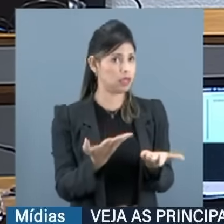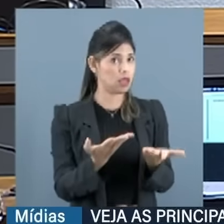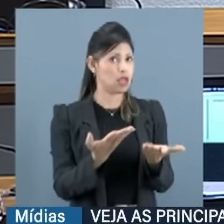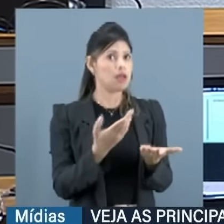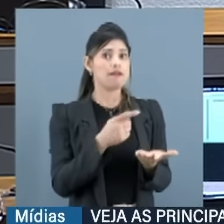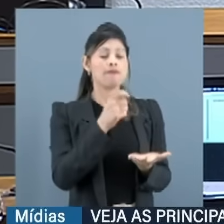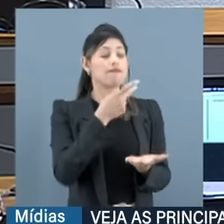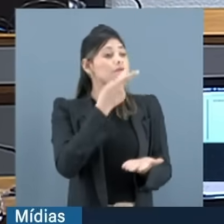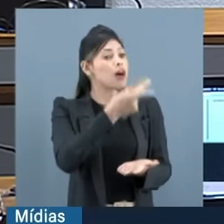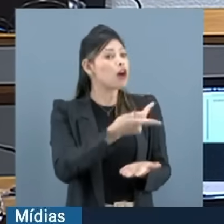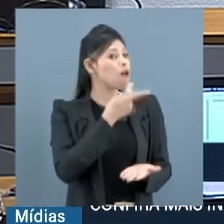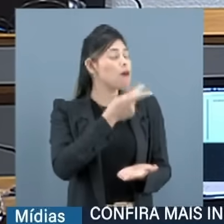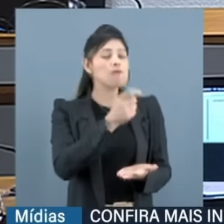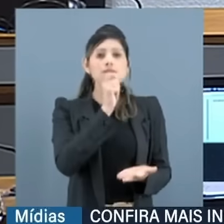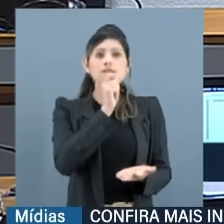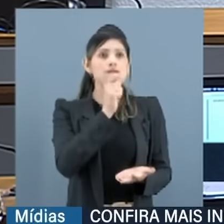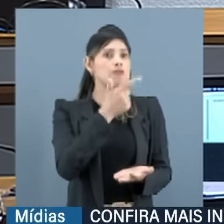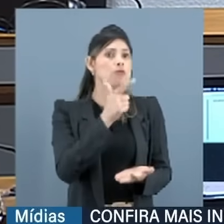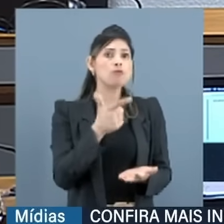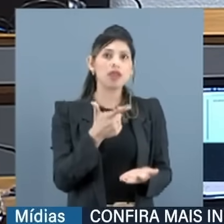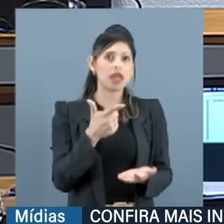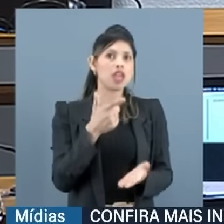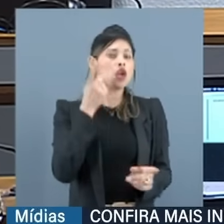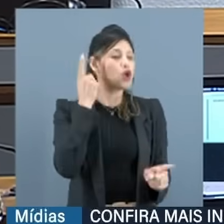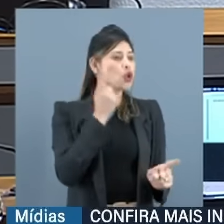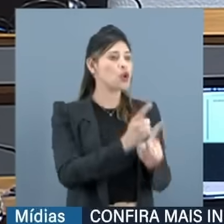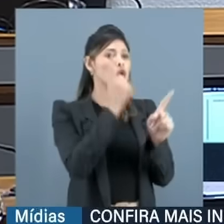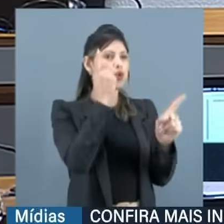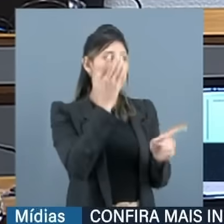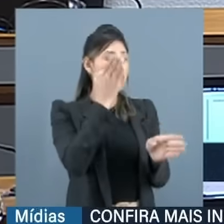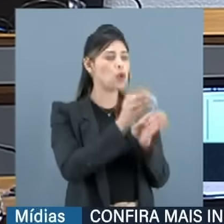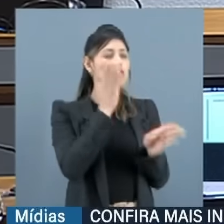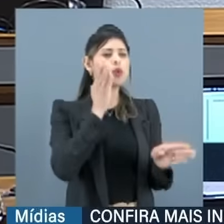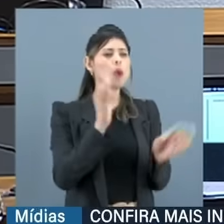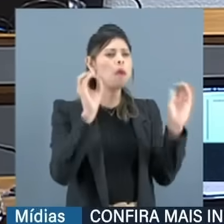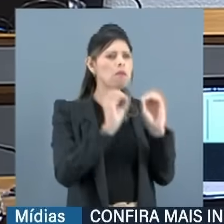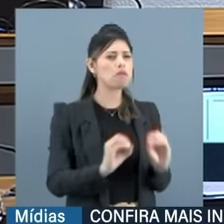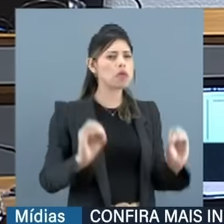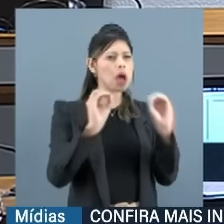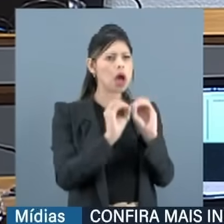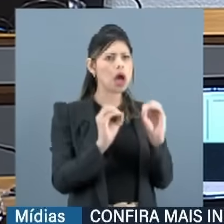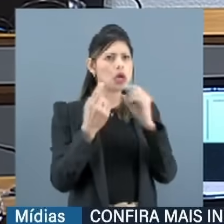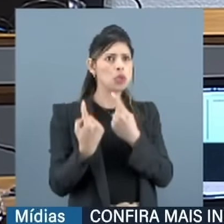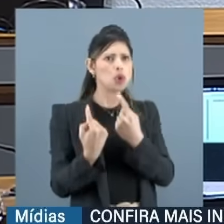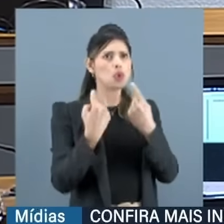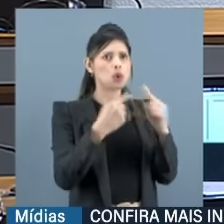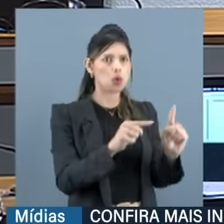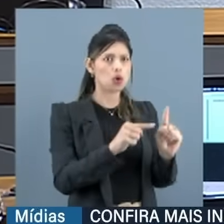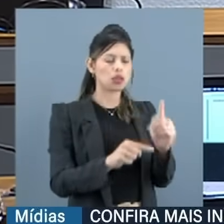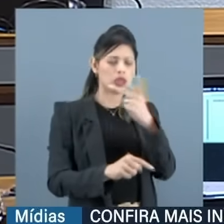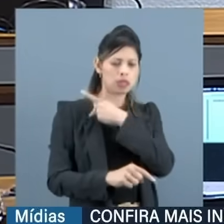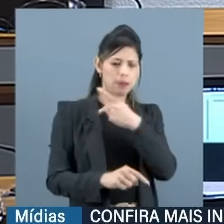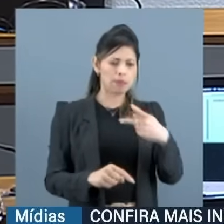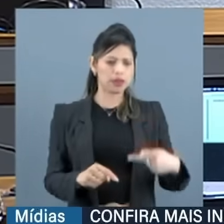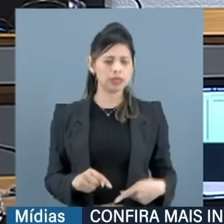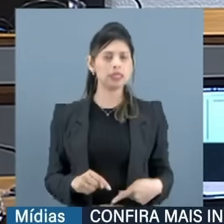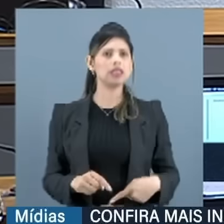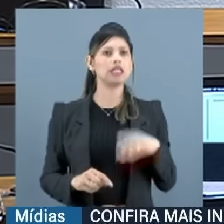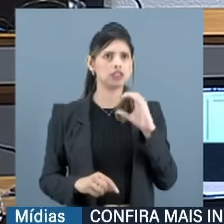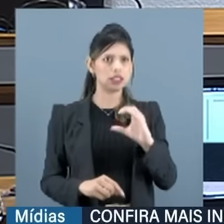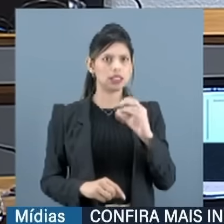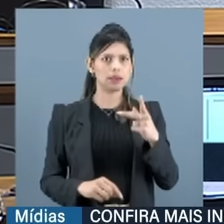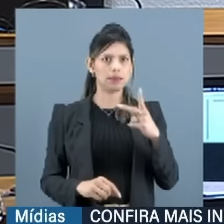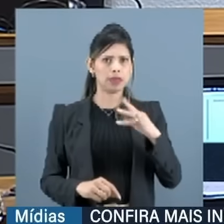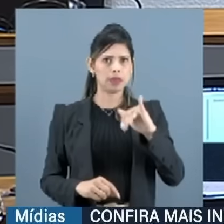encontrou nenhuma punição que possa ser dada pelo presidente da CPMI a quem quer